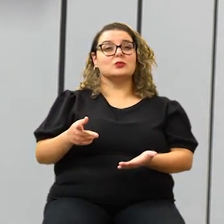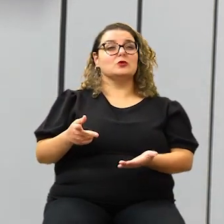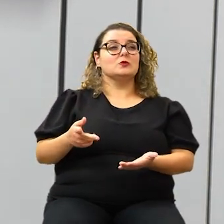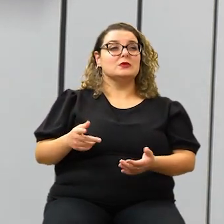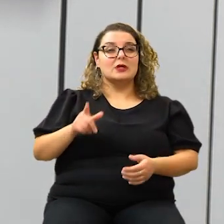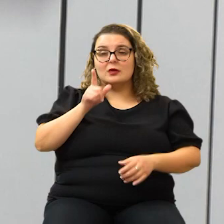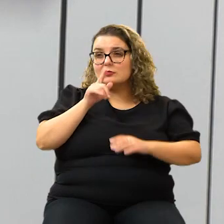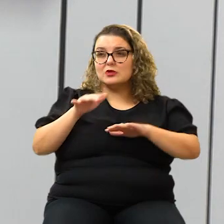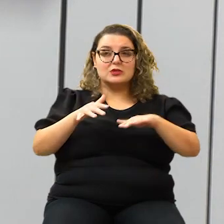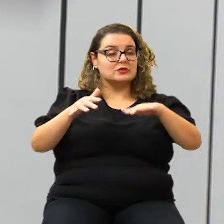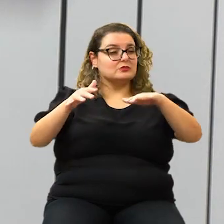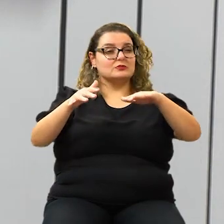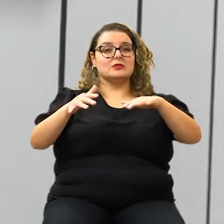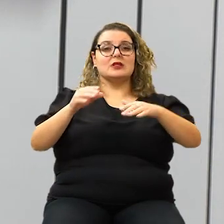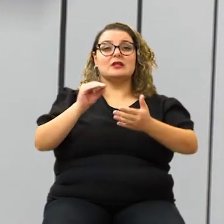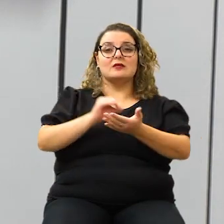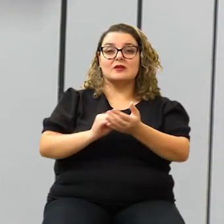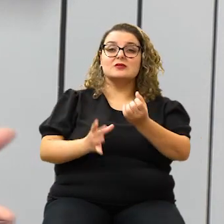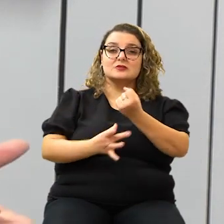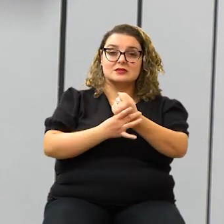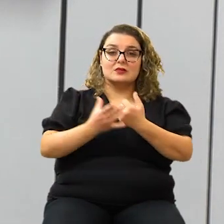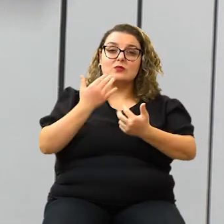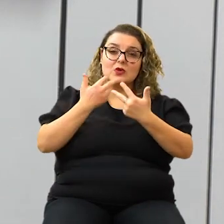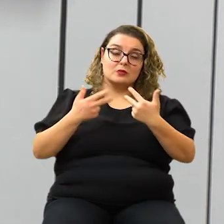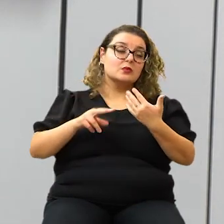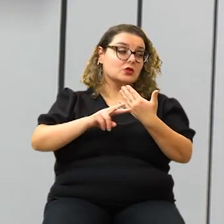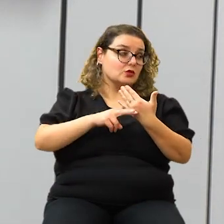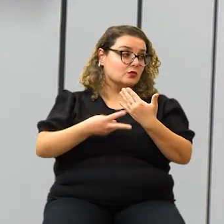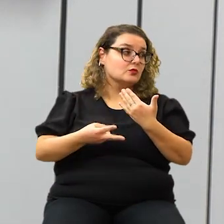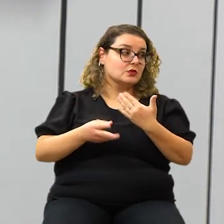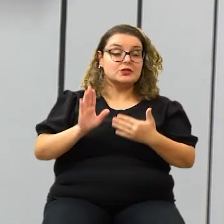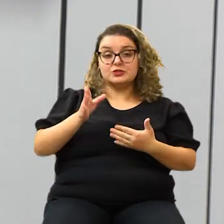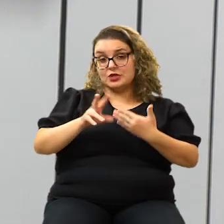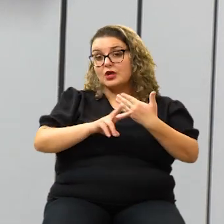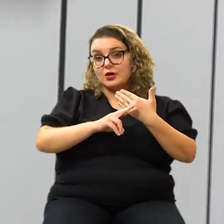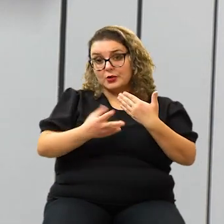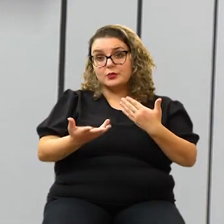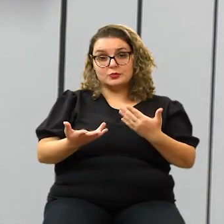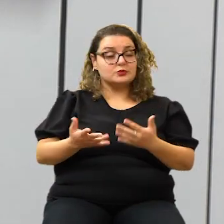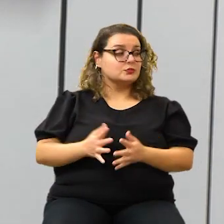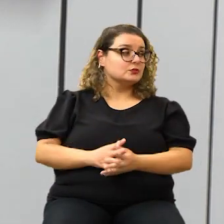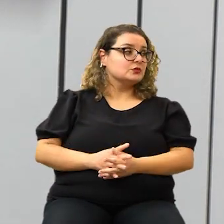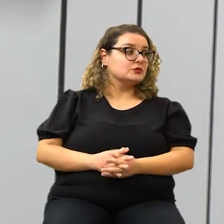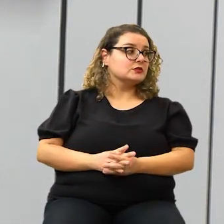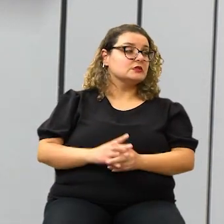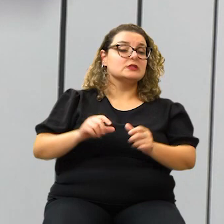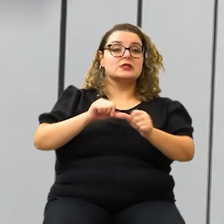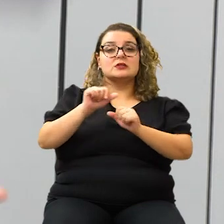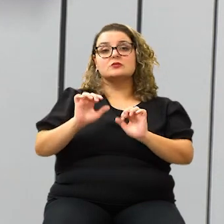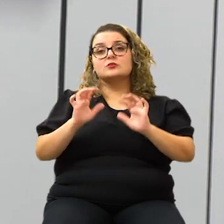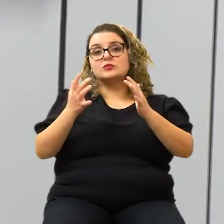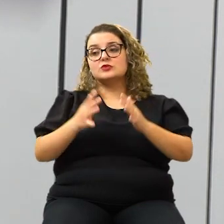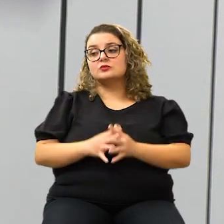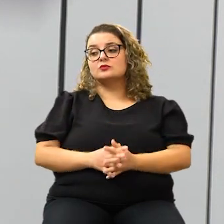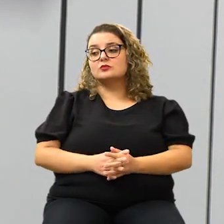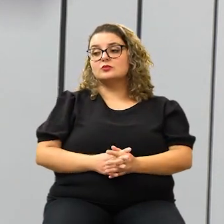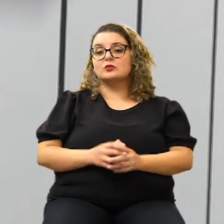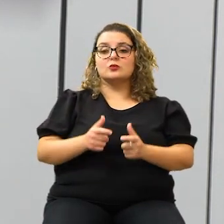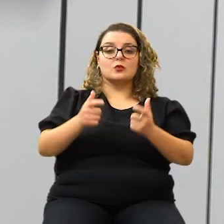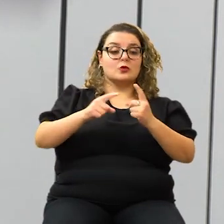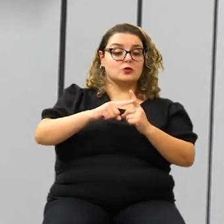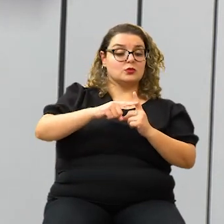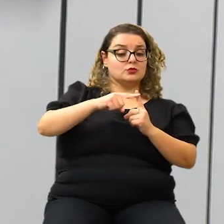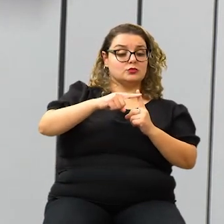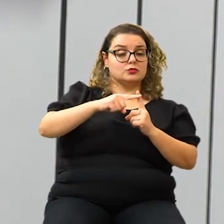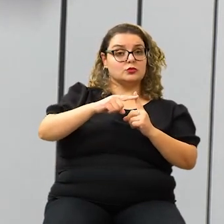da insegurança alimentar, serão consequências, aí já são consequências, né, das mudanças climáticas. O aumento na temperatura média